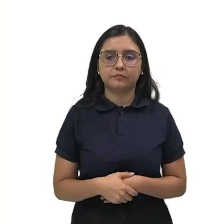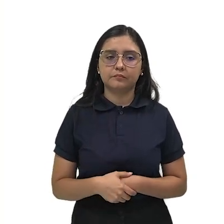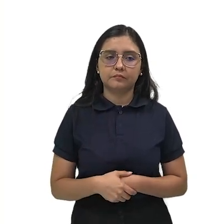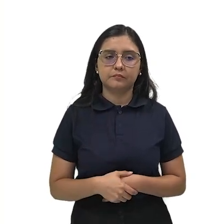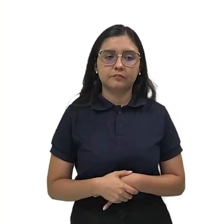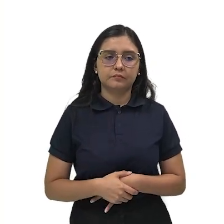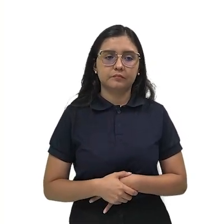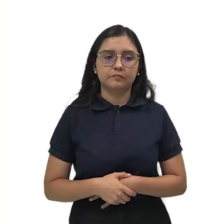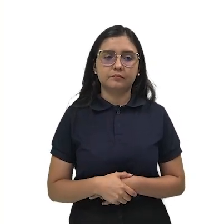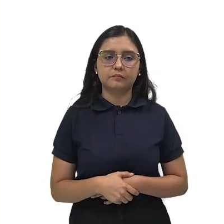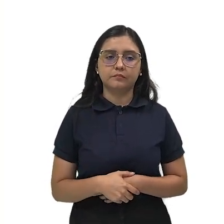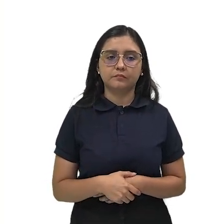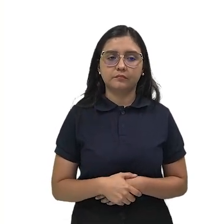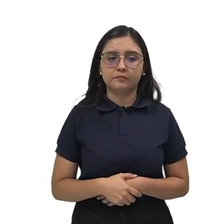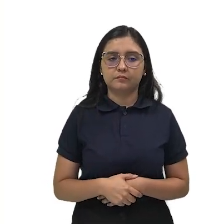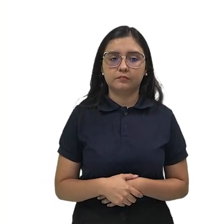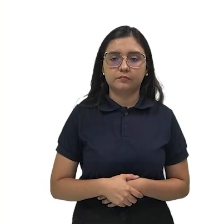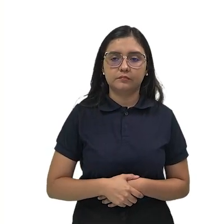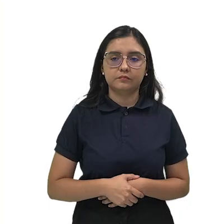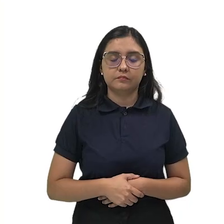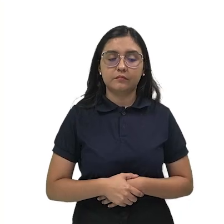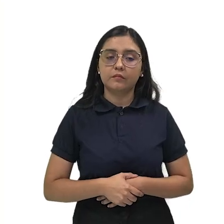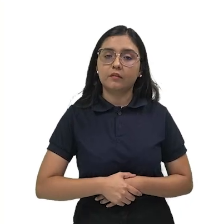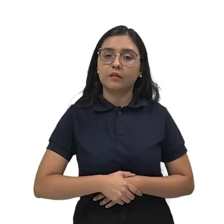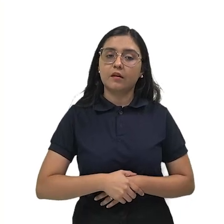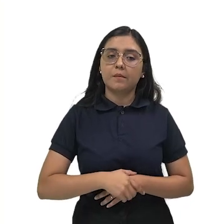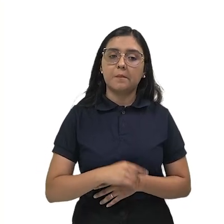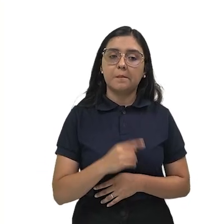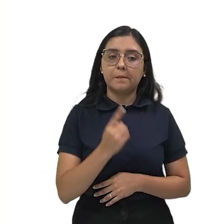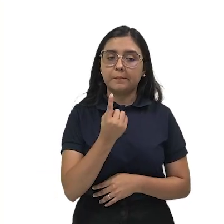tenho o seguinte, olha, eu tenho